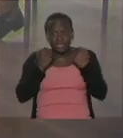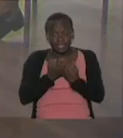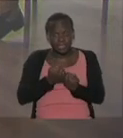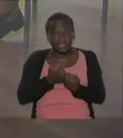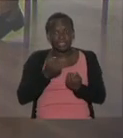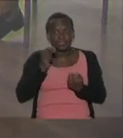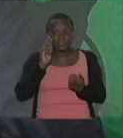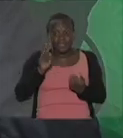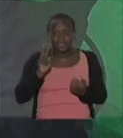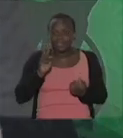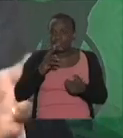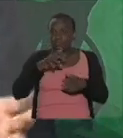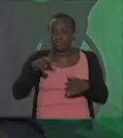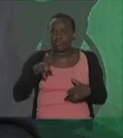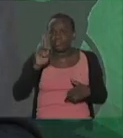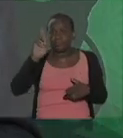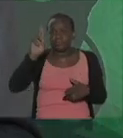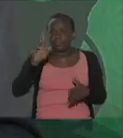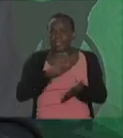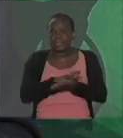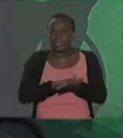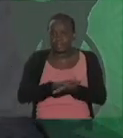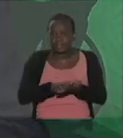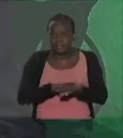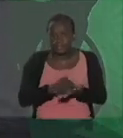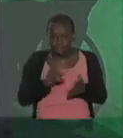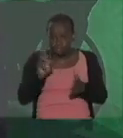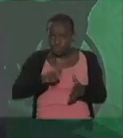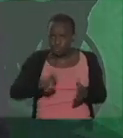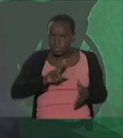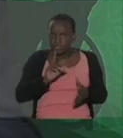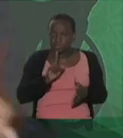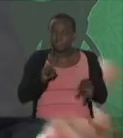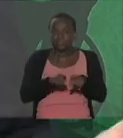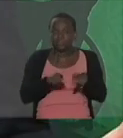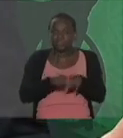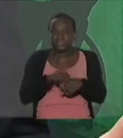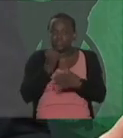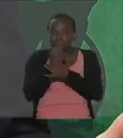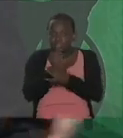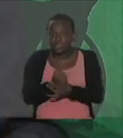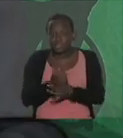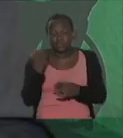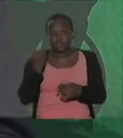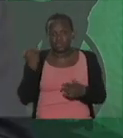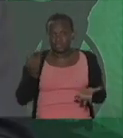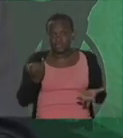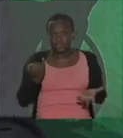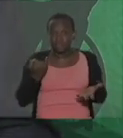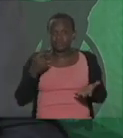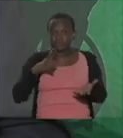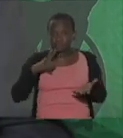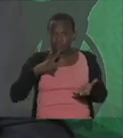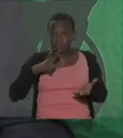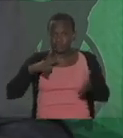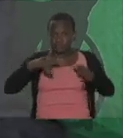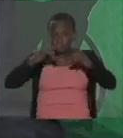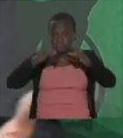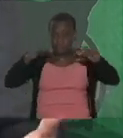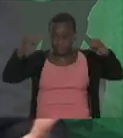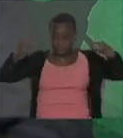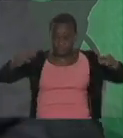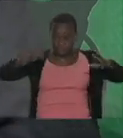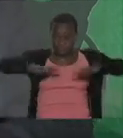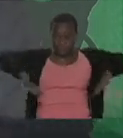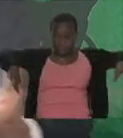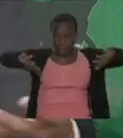do Maracanã é de uma Total irresponsabilidade não apenas com a questão do uso mas essa questão da segurança ela é fundamental nós temos um teto